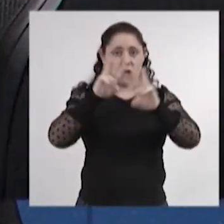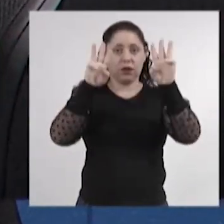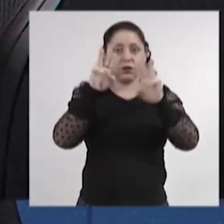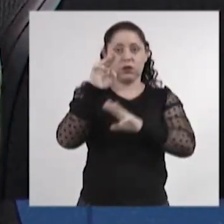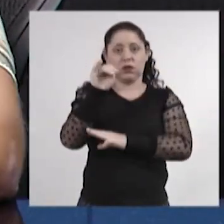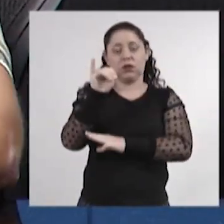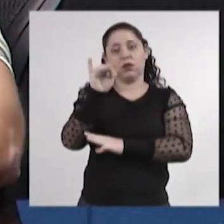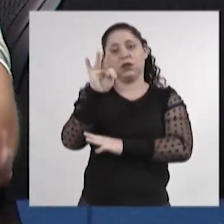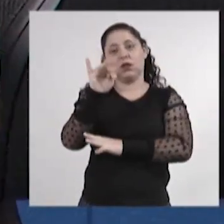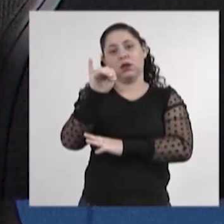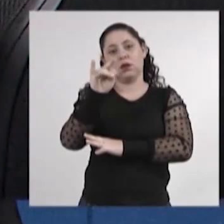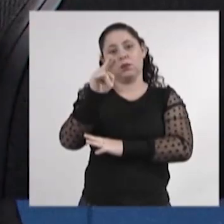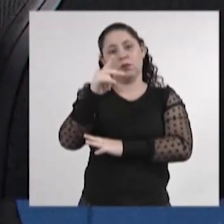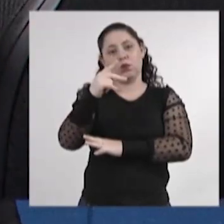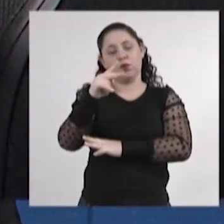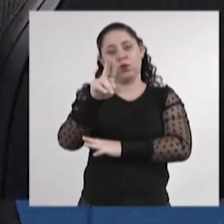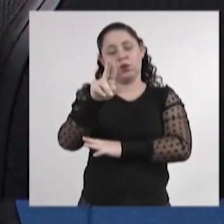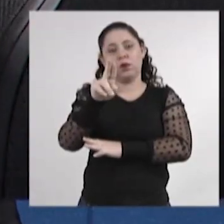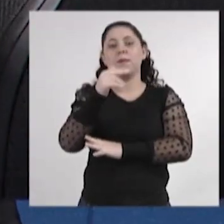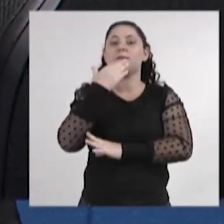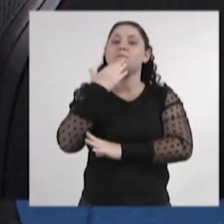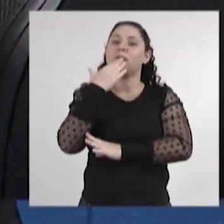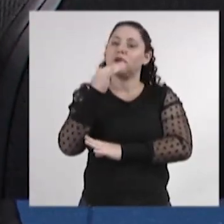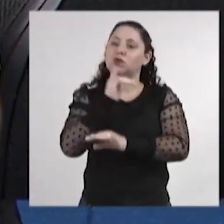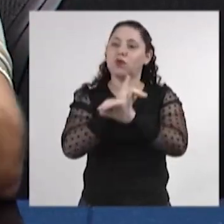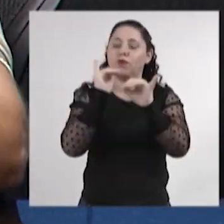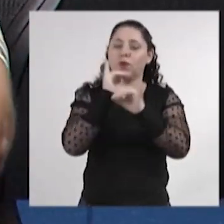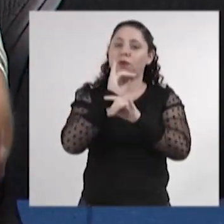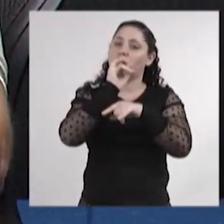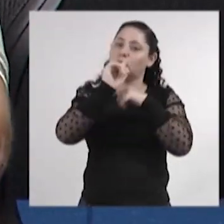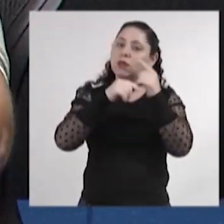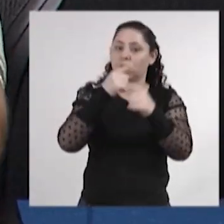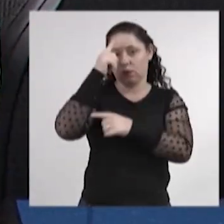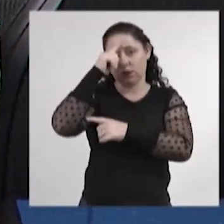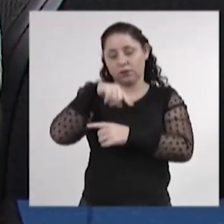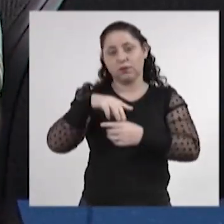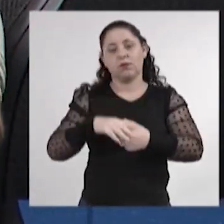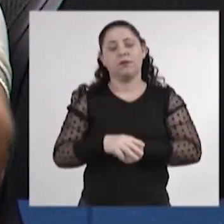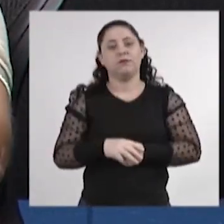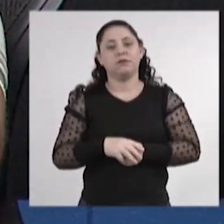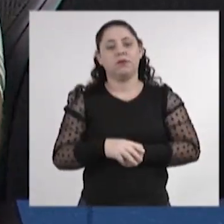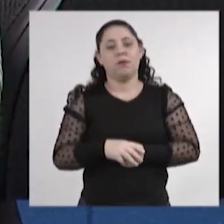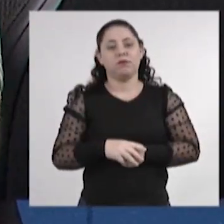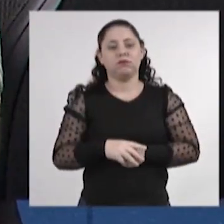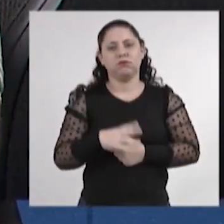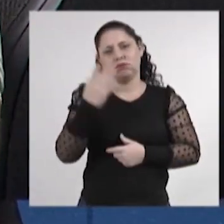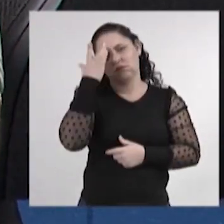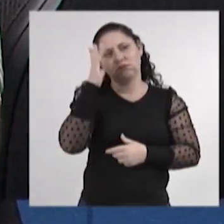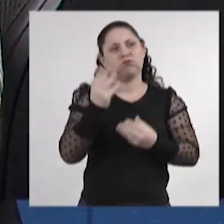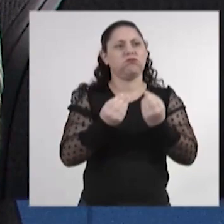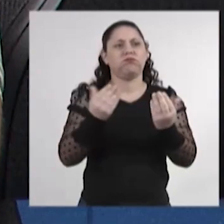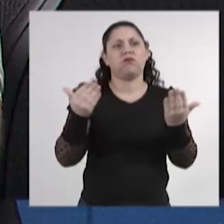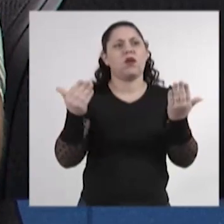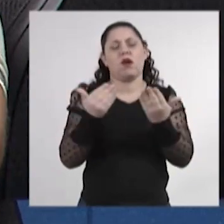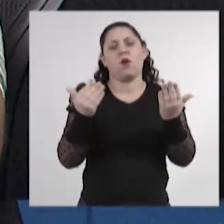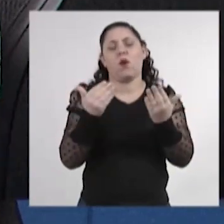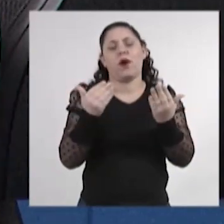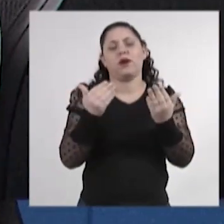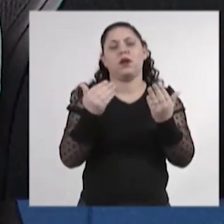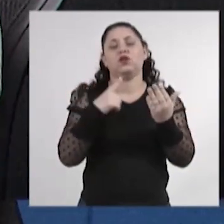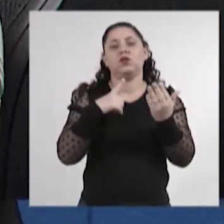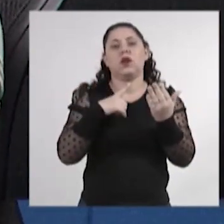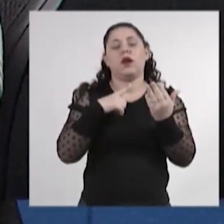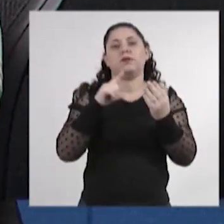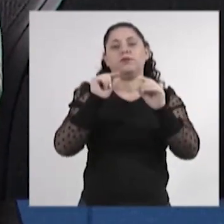tem lá a ouvidoria. Vocês podem solicitar os dados e depois nós mandamos. Eu não sei como é que está agora a questão de formulário. Existia